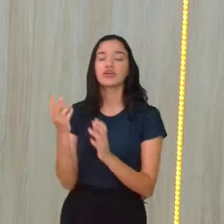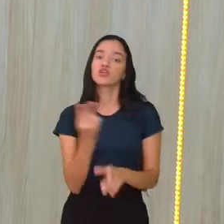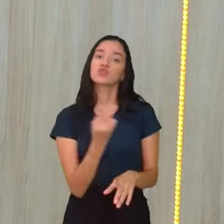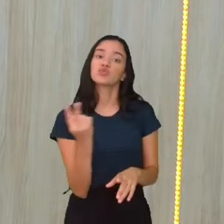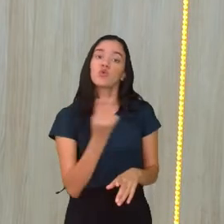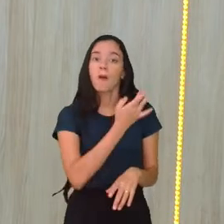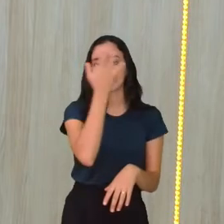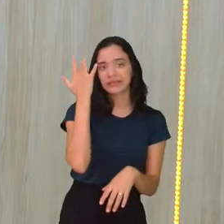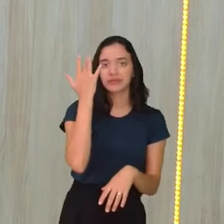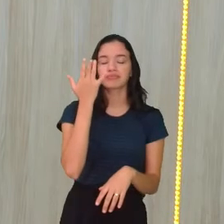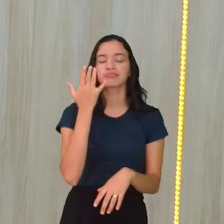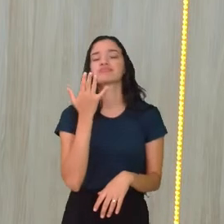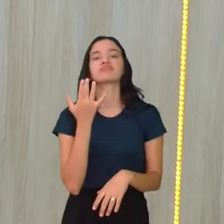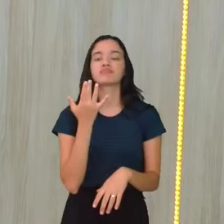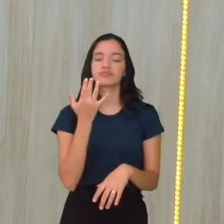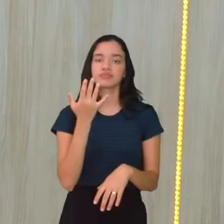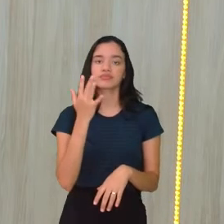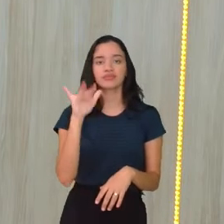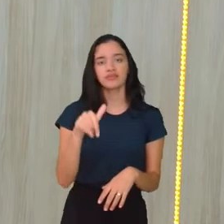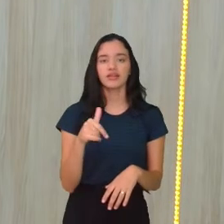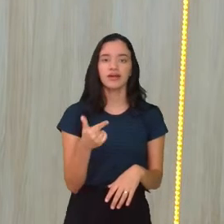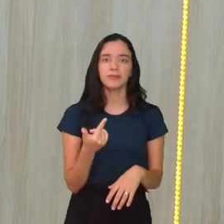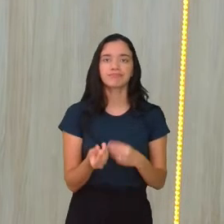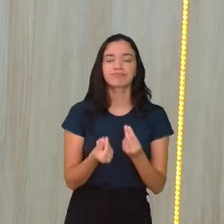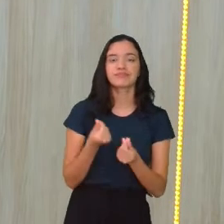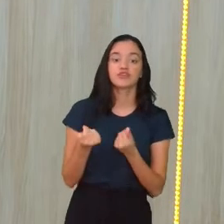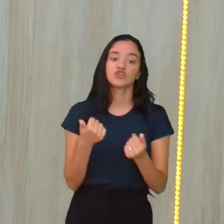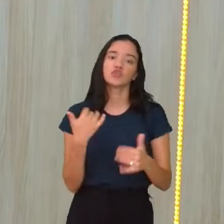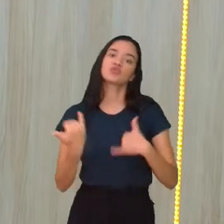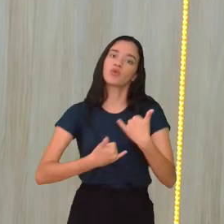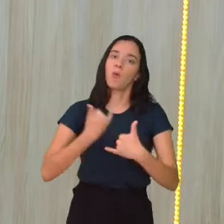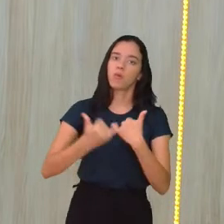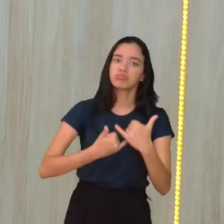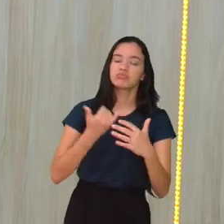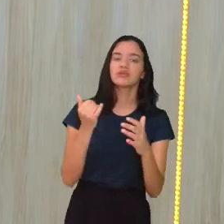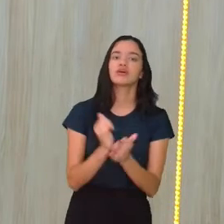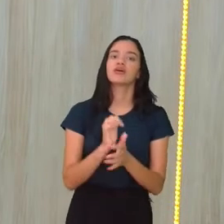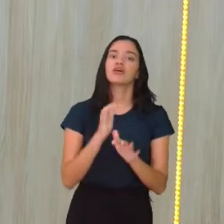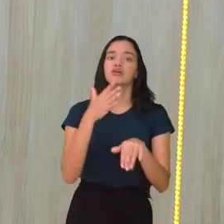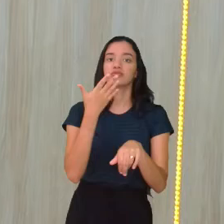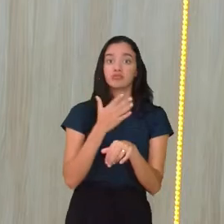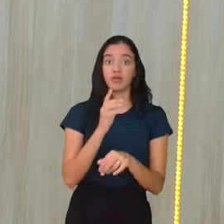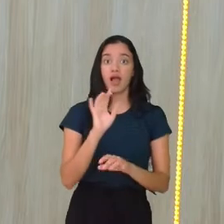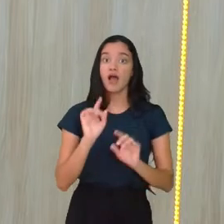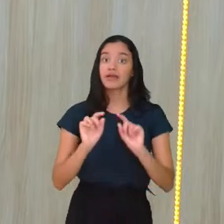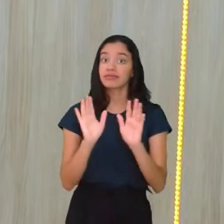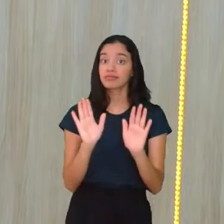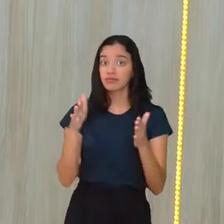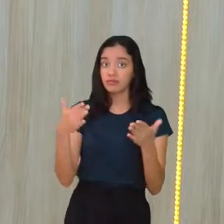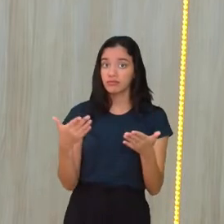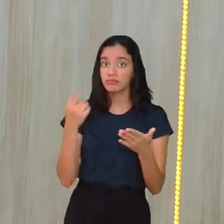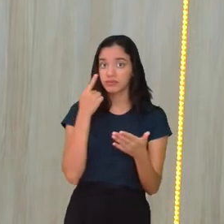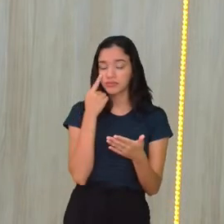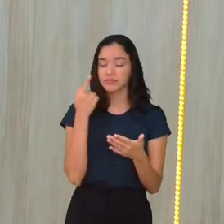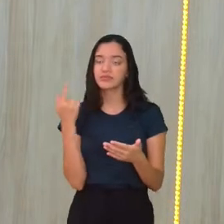duas pessoas que estão jogando, né, que estão ali na partida. Então,